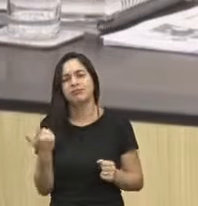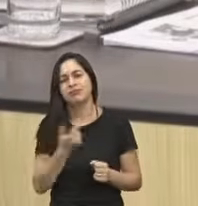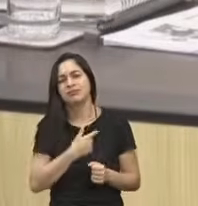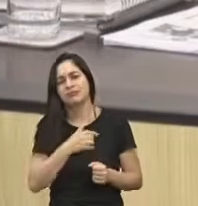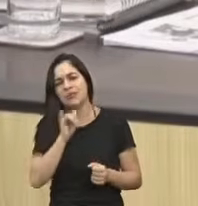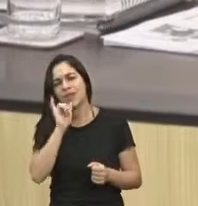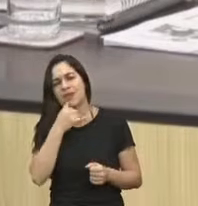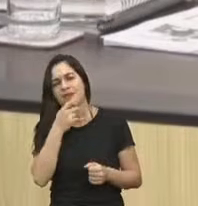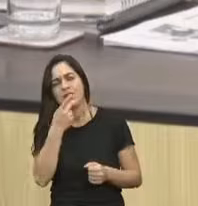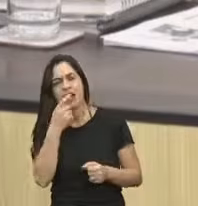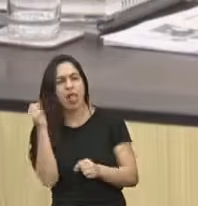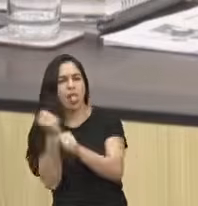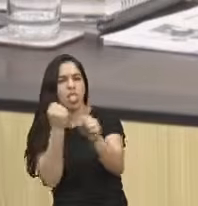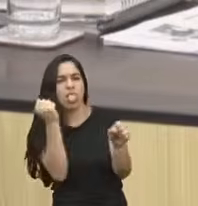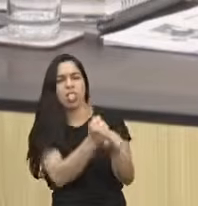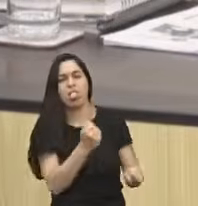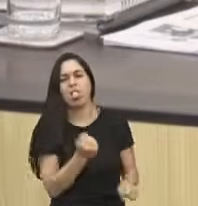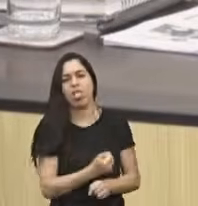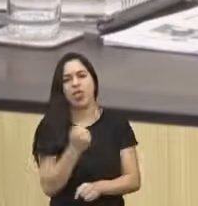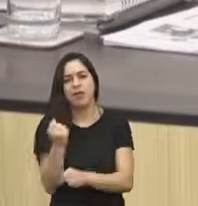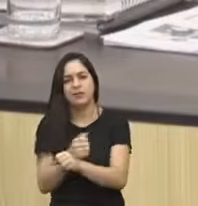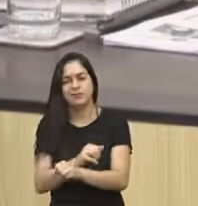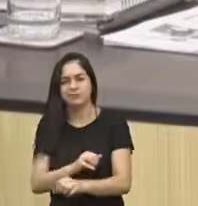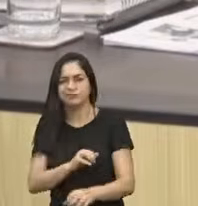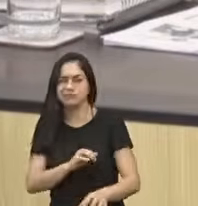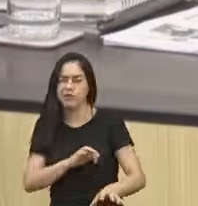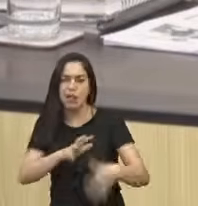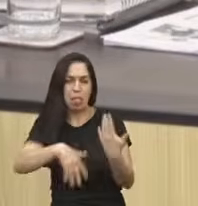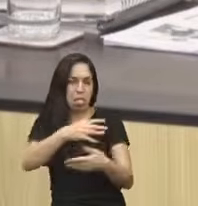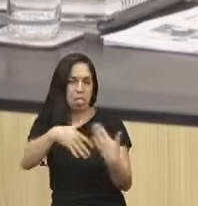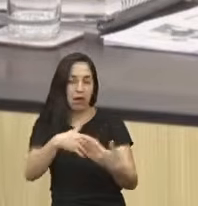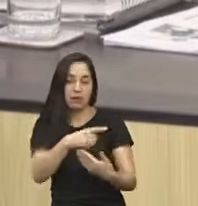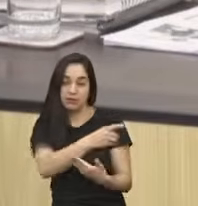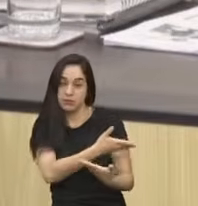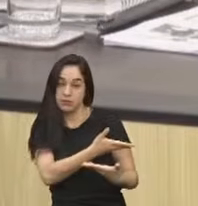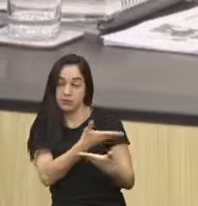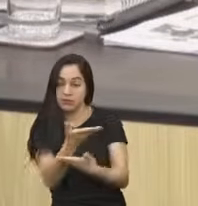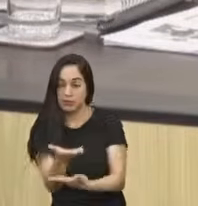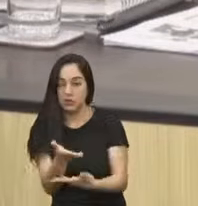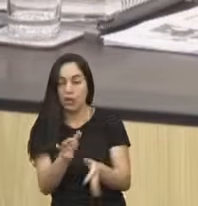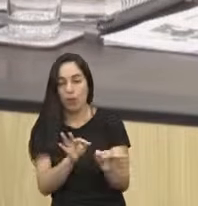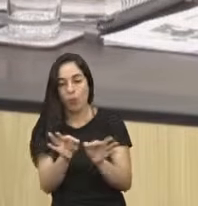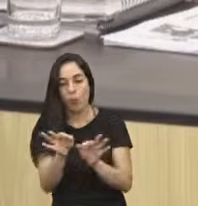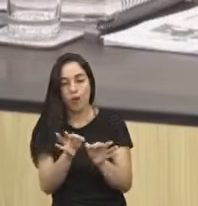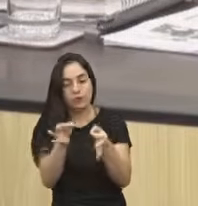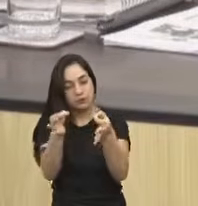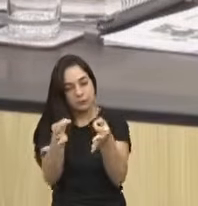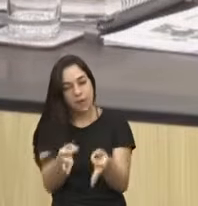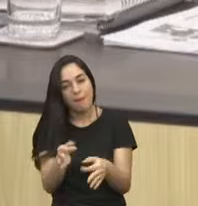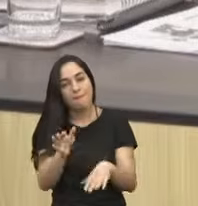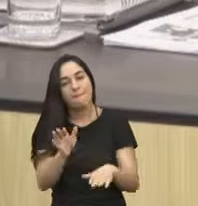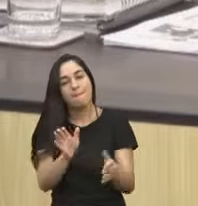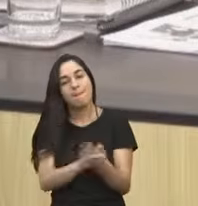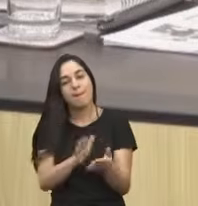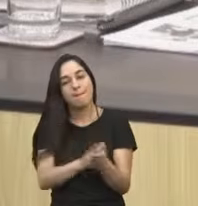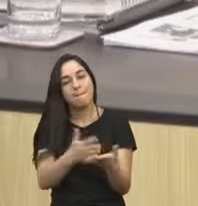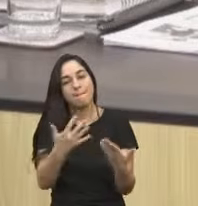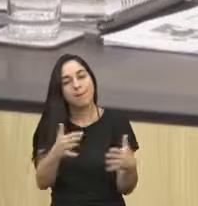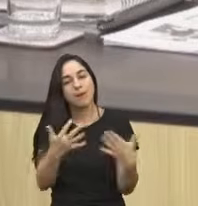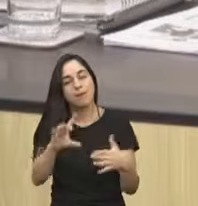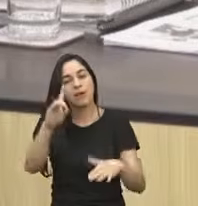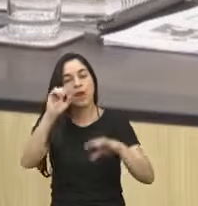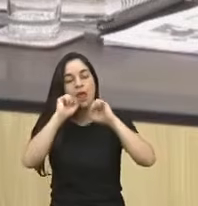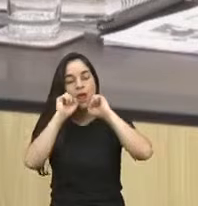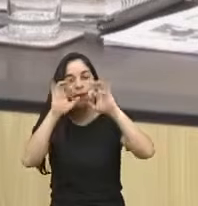construção desordenada, e vocês vêm para ordenar, então isso é muito bom. Parabéns, Deus abençoe, que